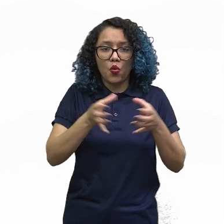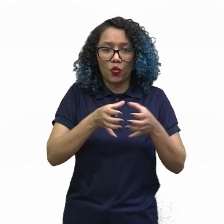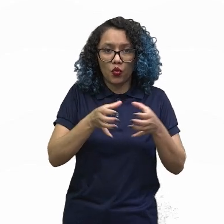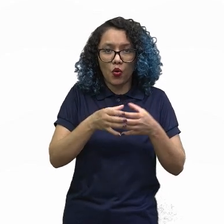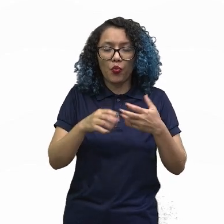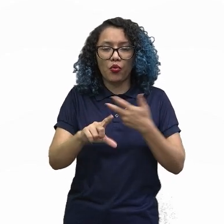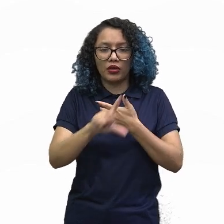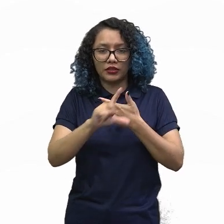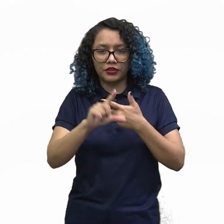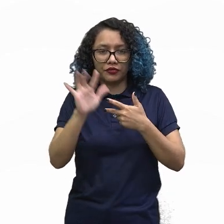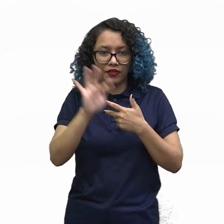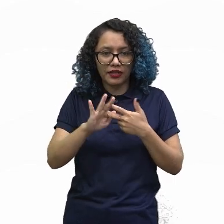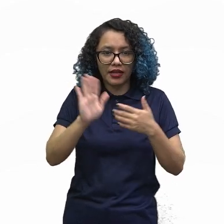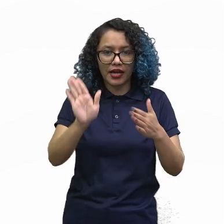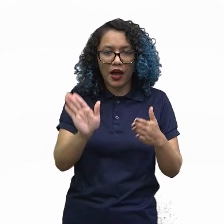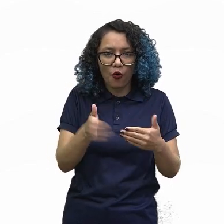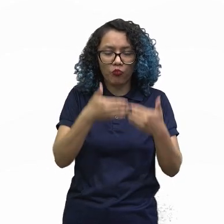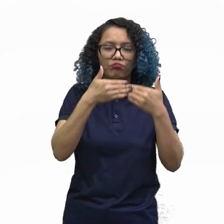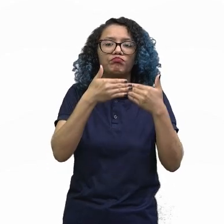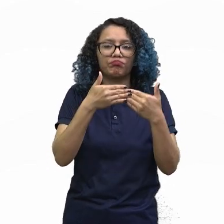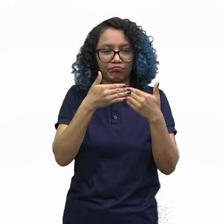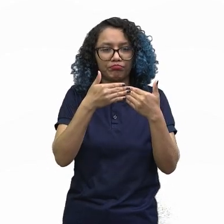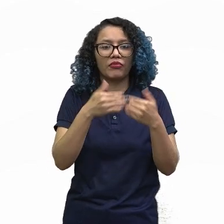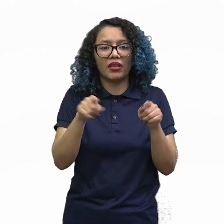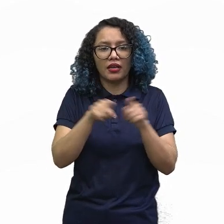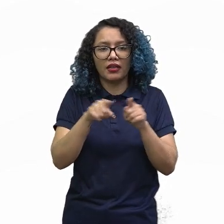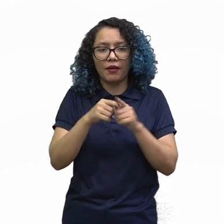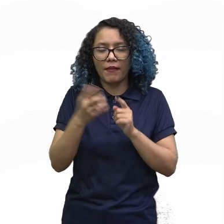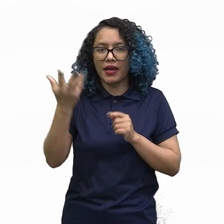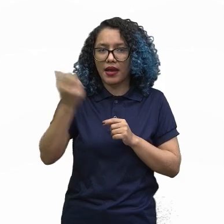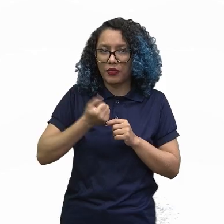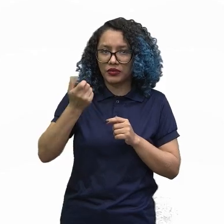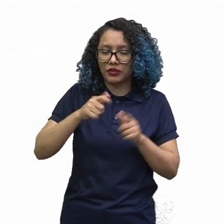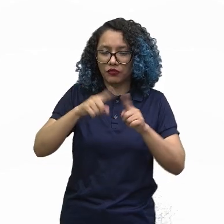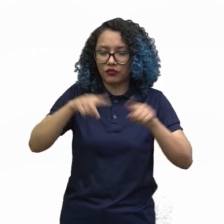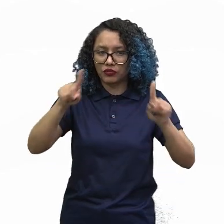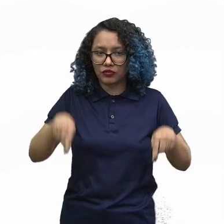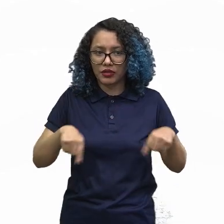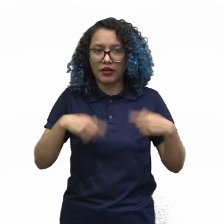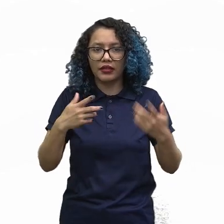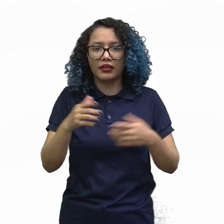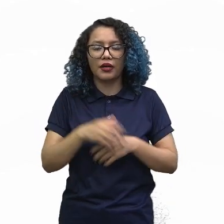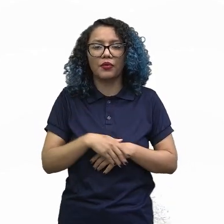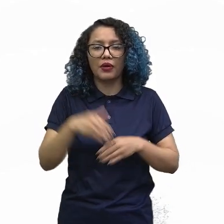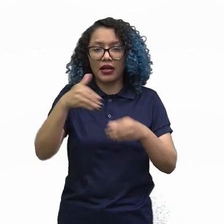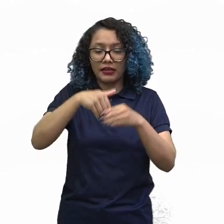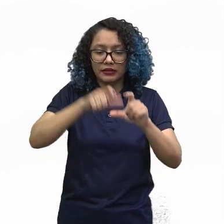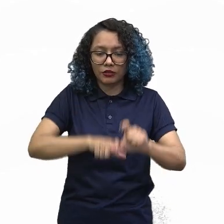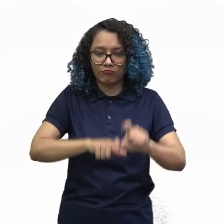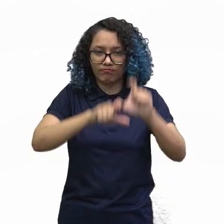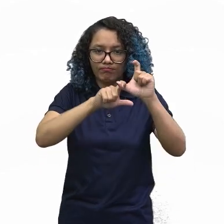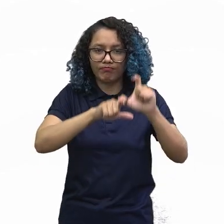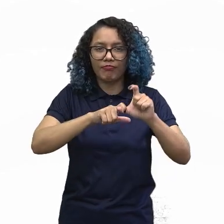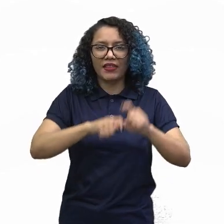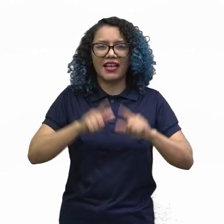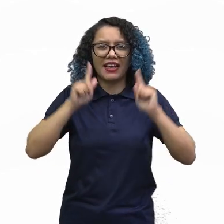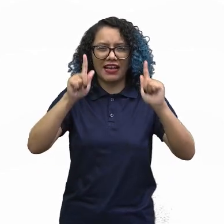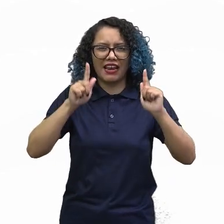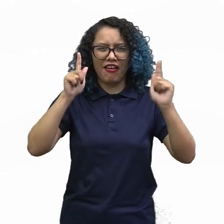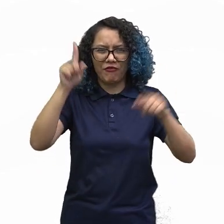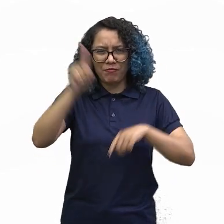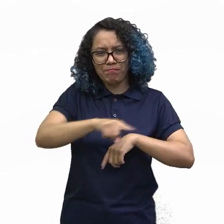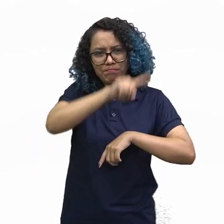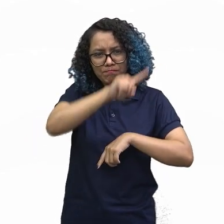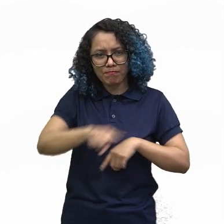aposentar funcionários públicos. Então, as eleições que estavam previstas foram suspensas, as greves foram